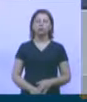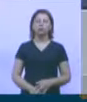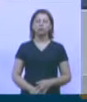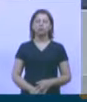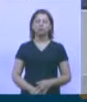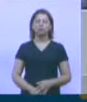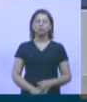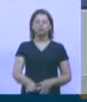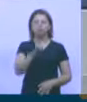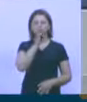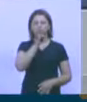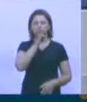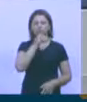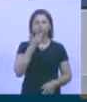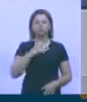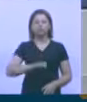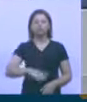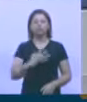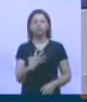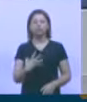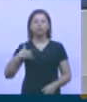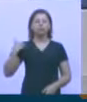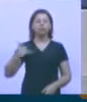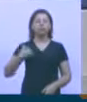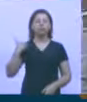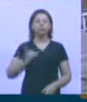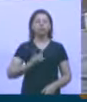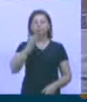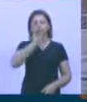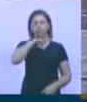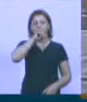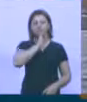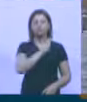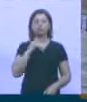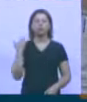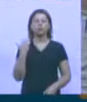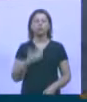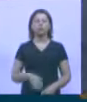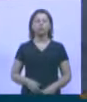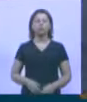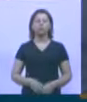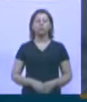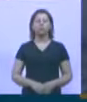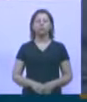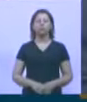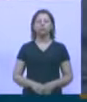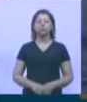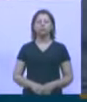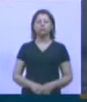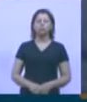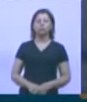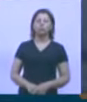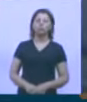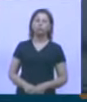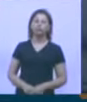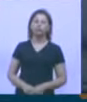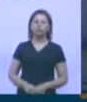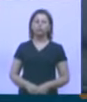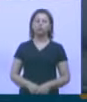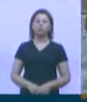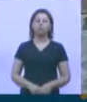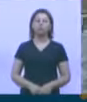suddenly. Suponha a criança com 4 anos, o pai falece, o pai que a criança tanto amava. That can affect his life without him knowing